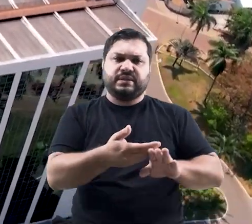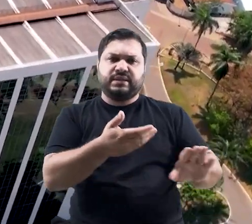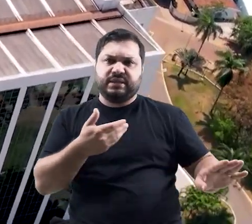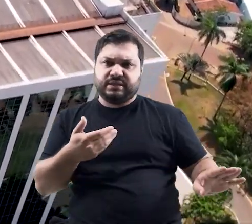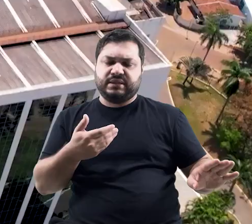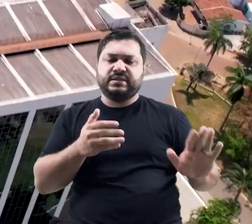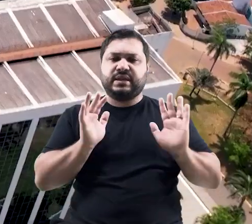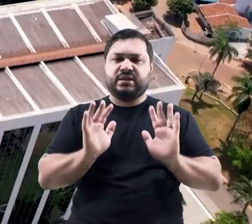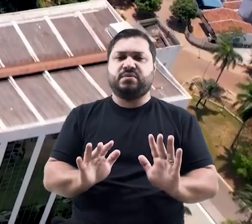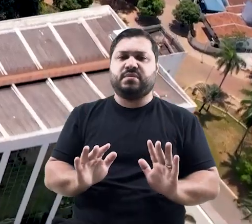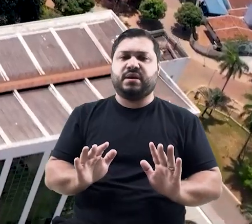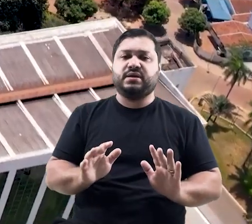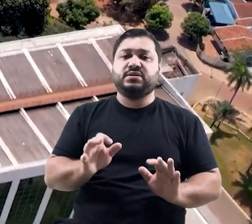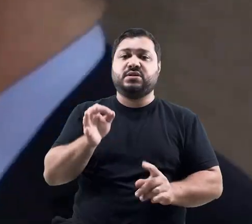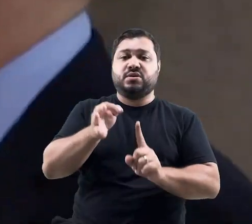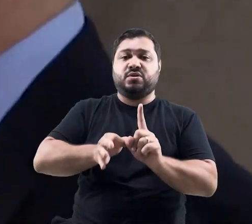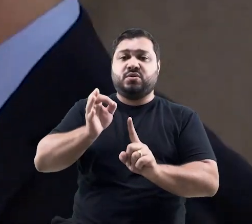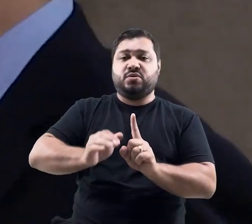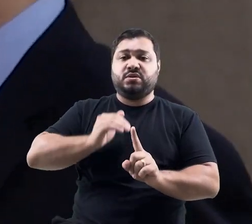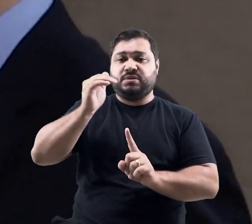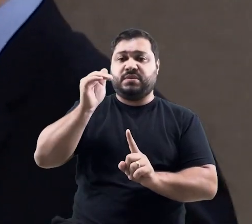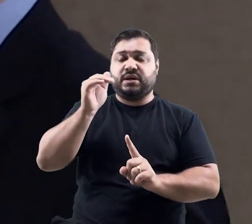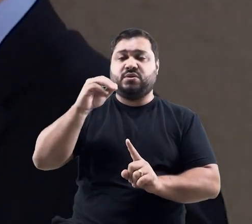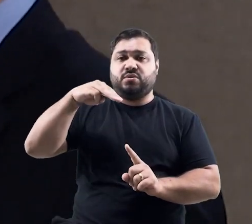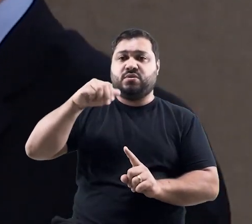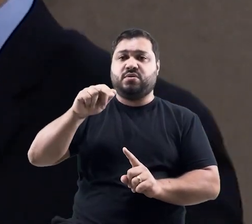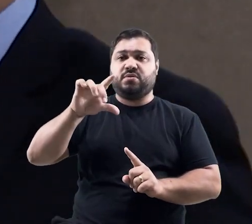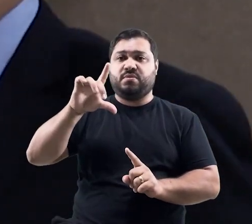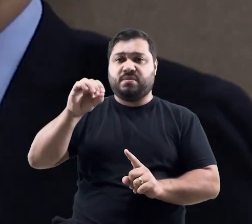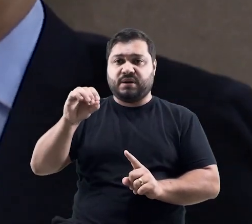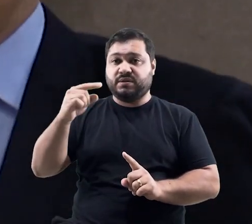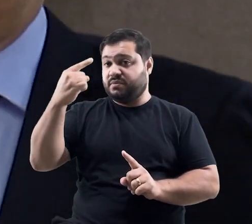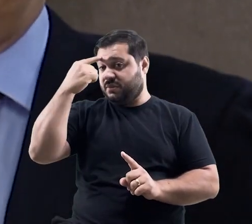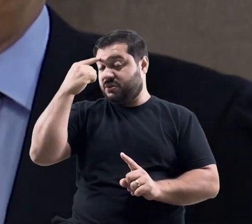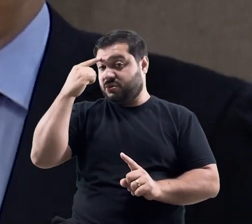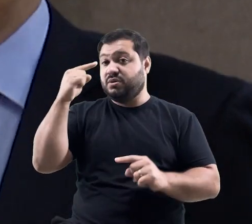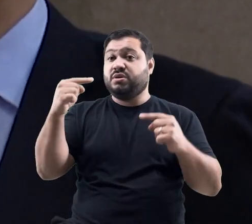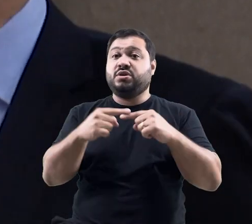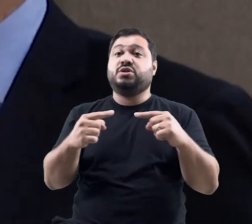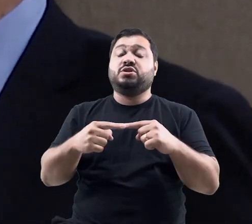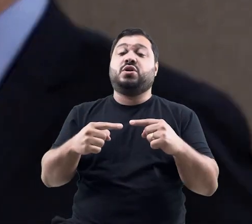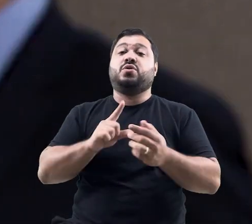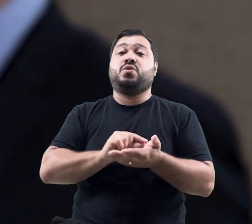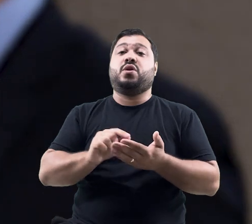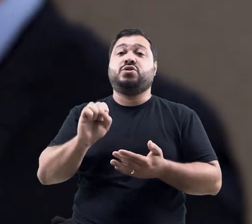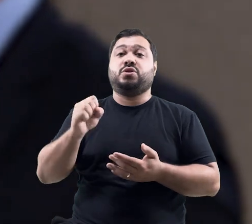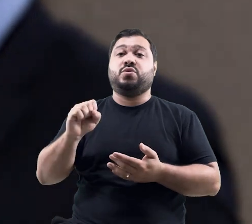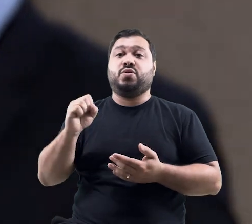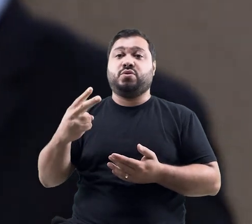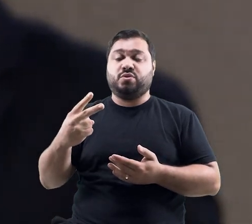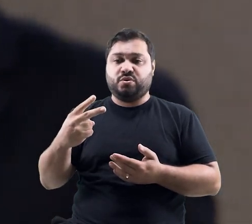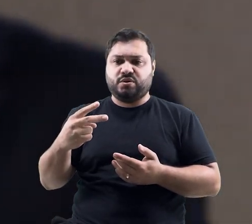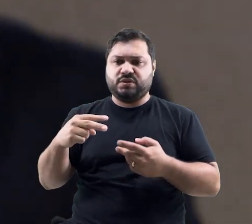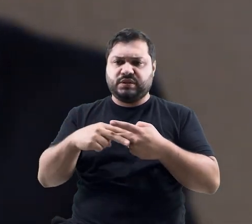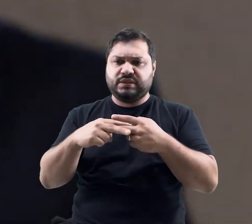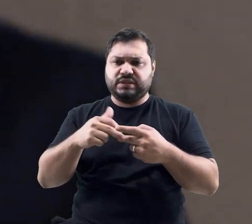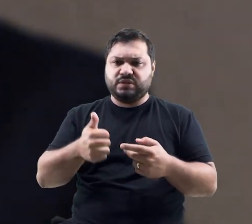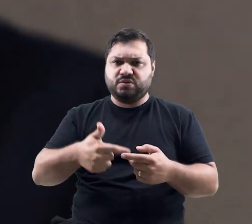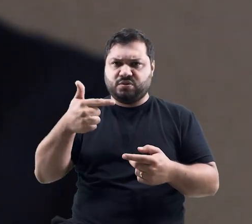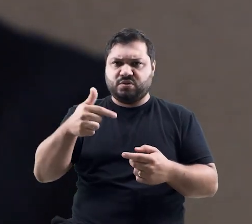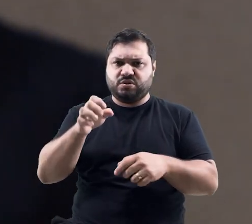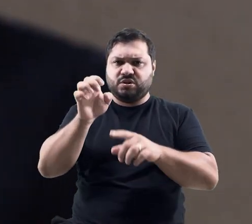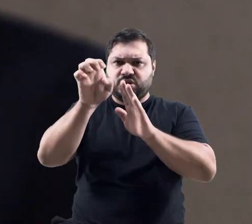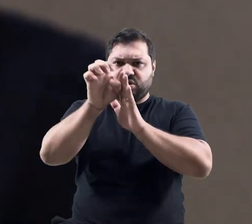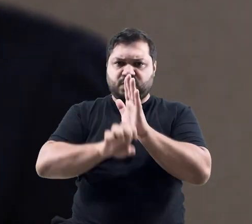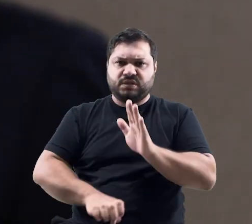deveria ser licenciado. Mas o desembargador federal Marcelo Albernaz considerou que, de acordo com o artigo 82,